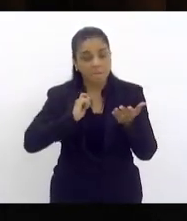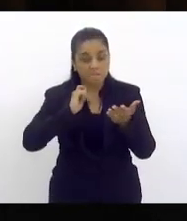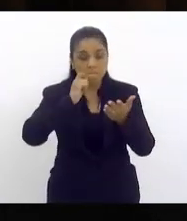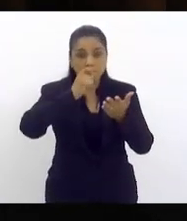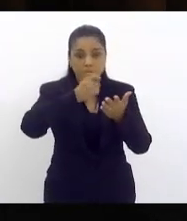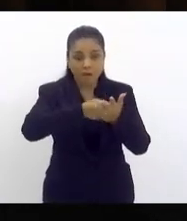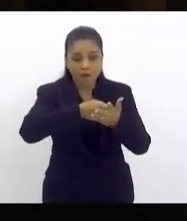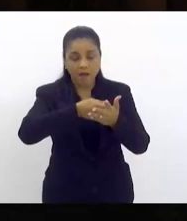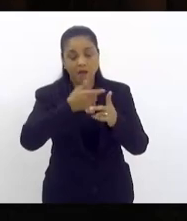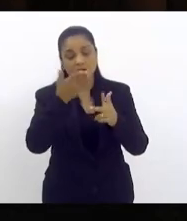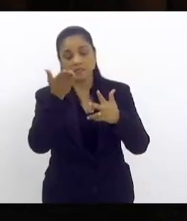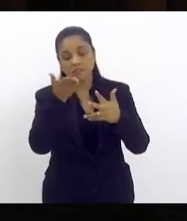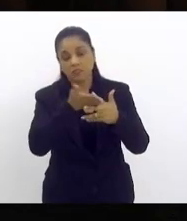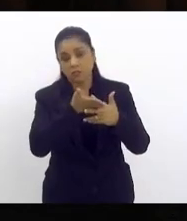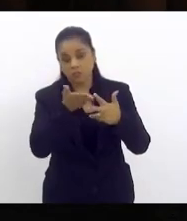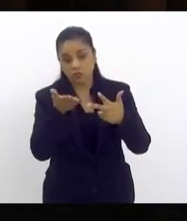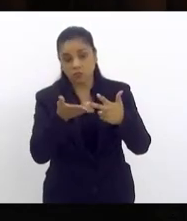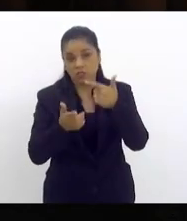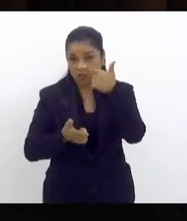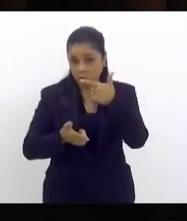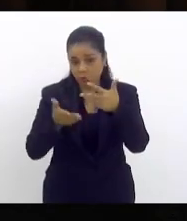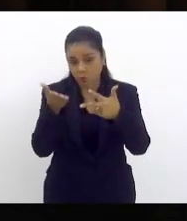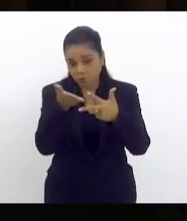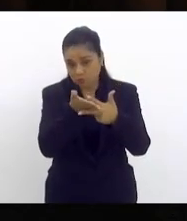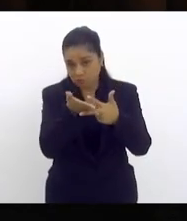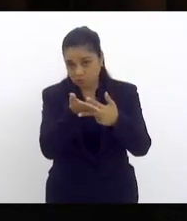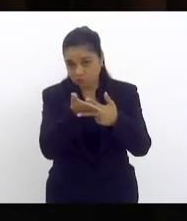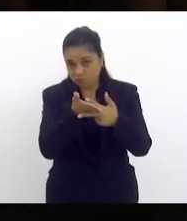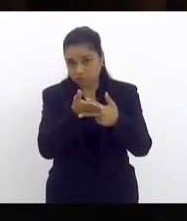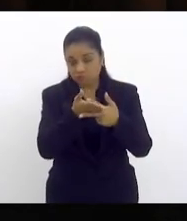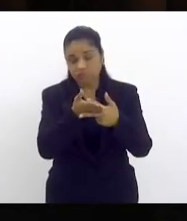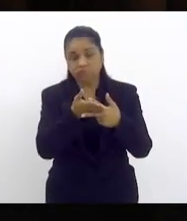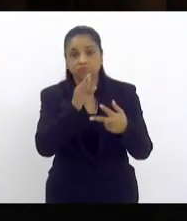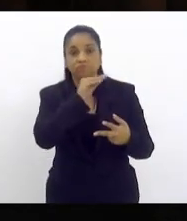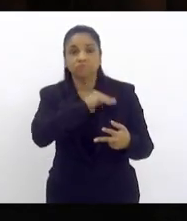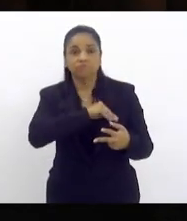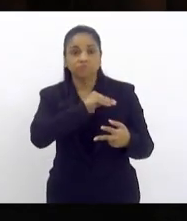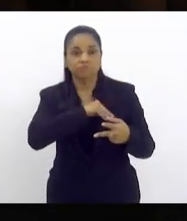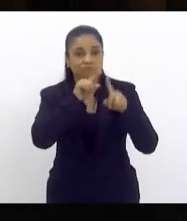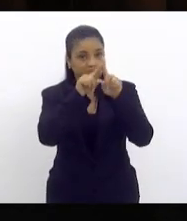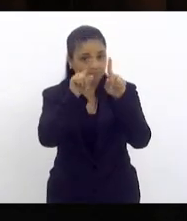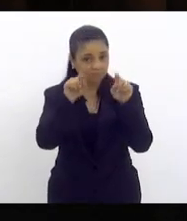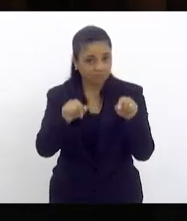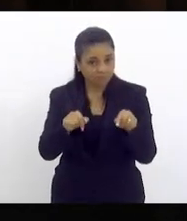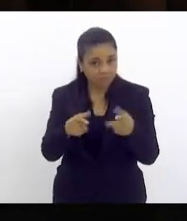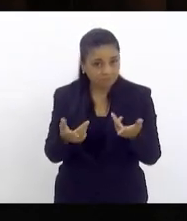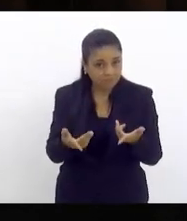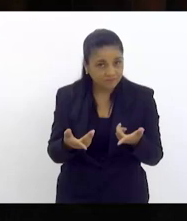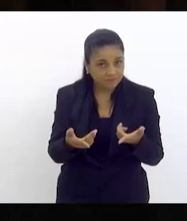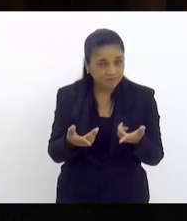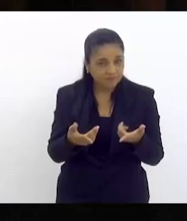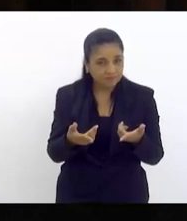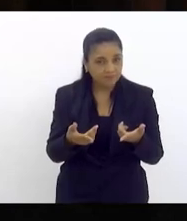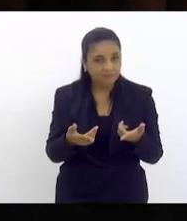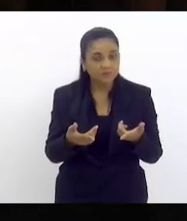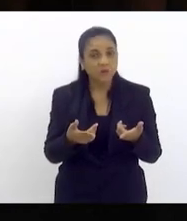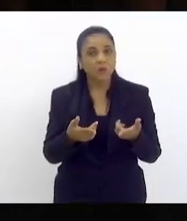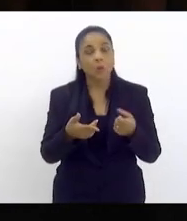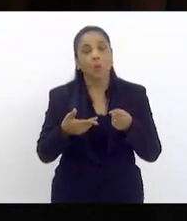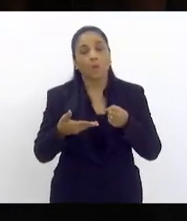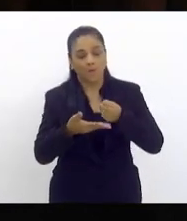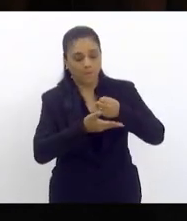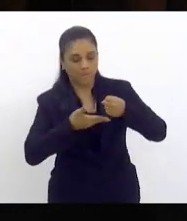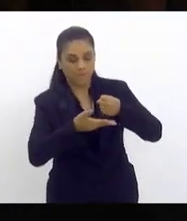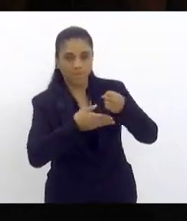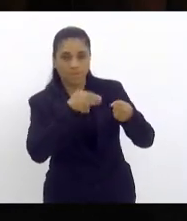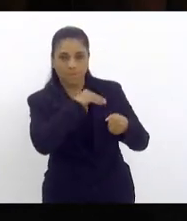segunda parcela de recomposição salarial para os servidores e para as servidoras? Uma outra pergunta: o piso